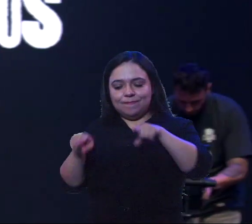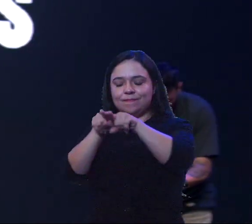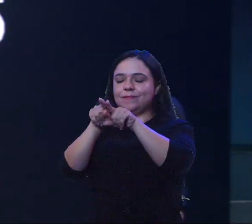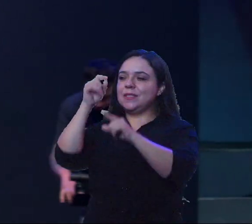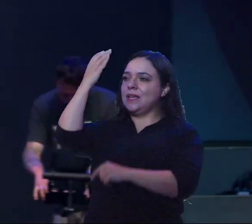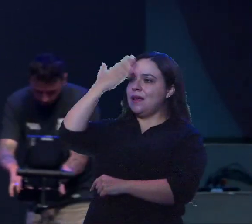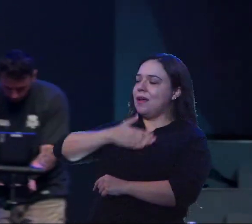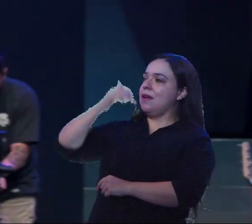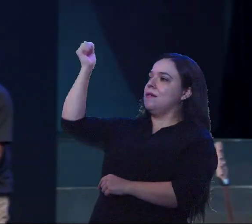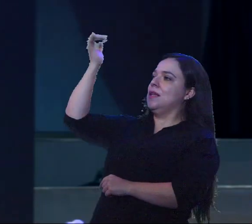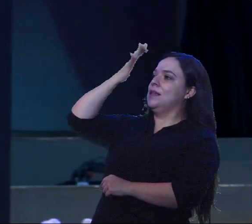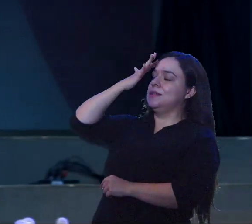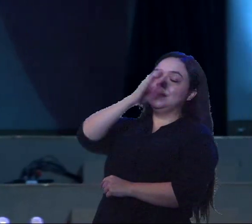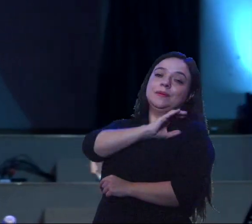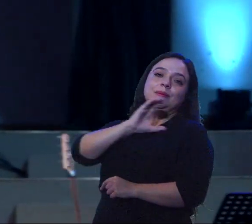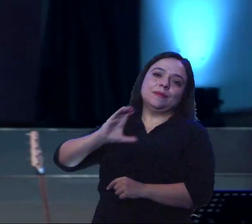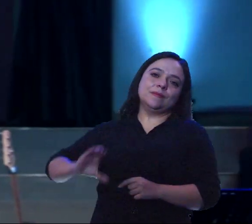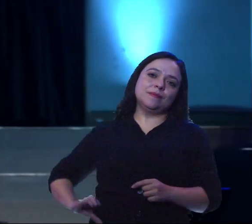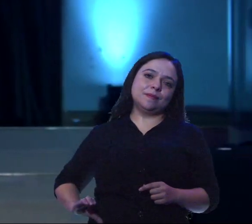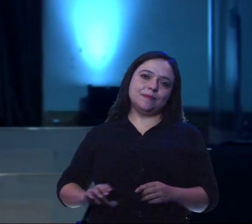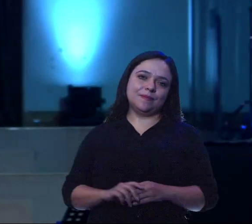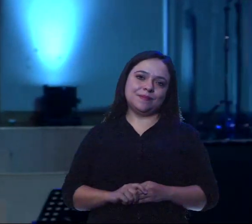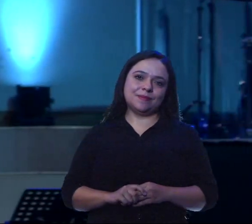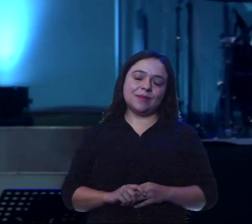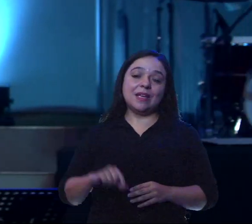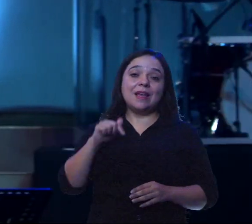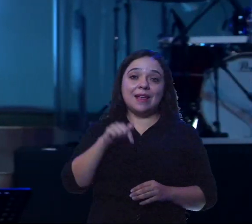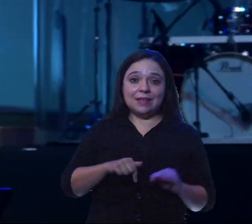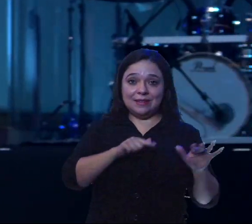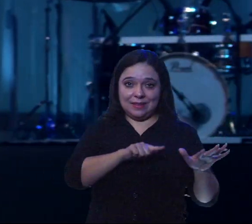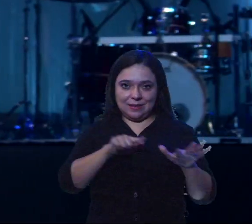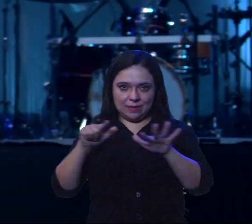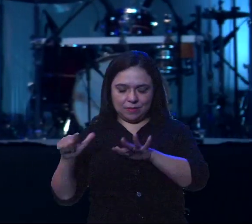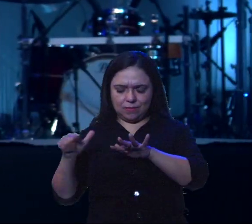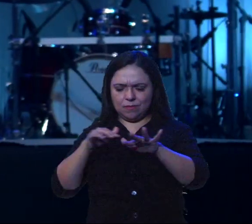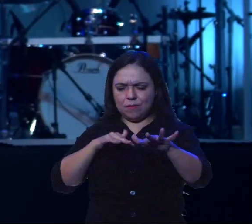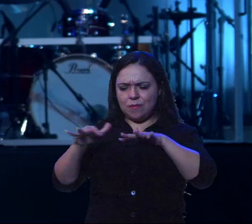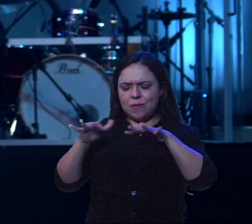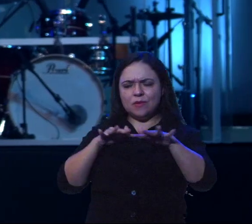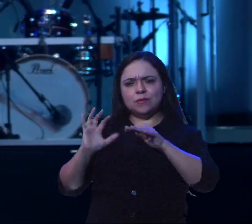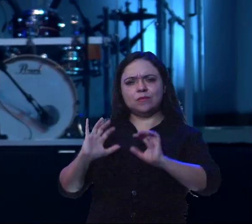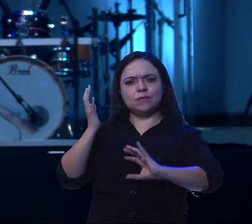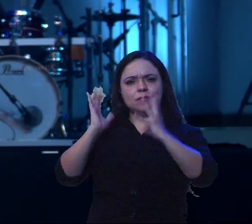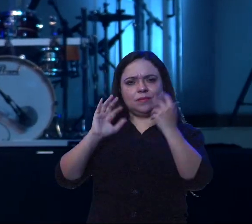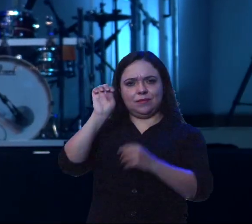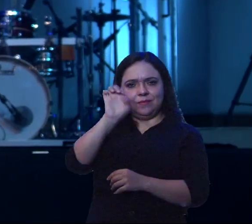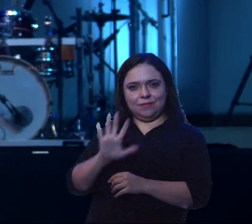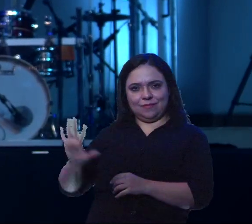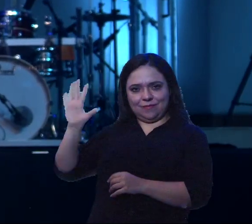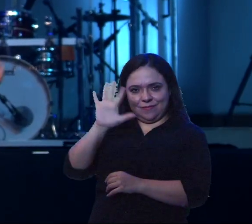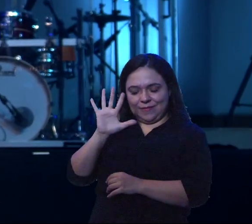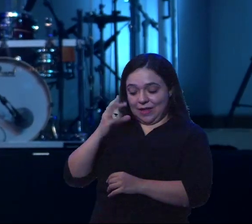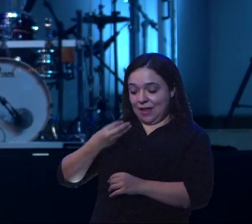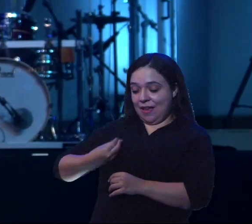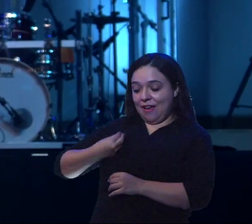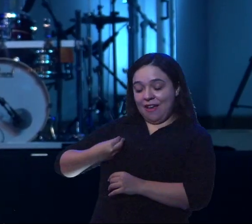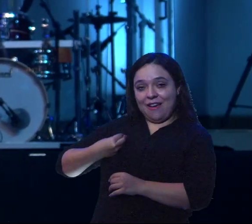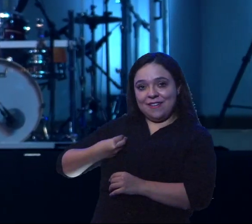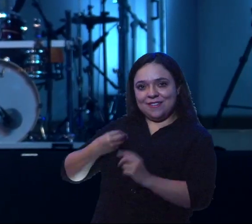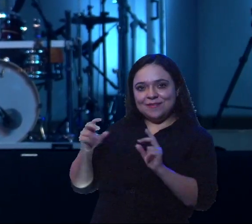do próprio Cristo. Essa semana eu conheci um novo movimento da Europa que chama-se Revive